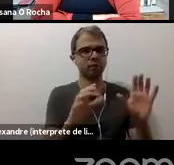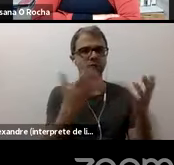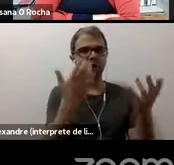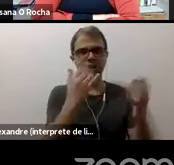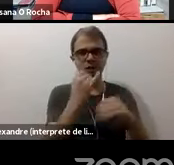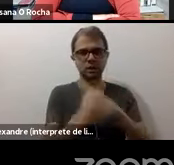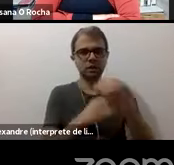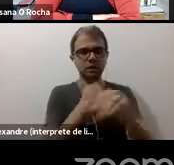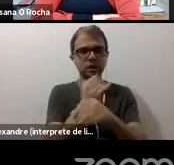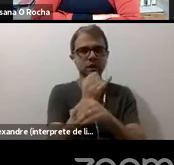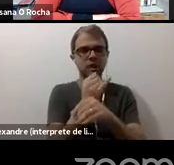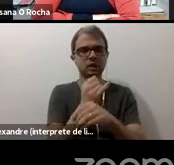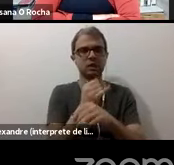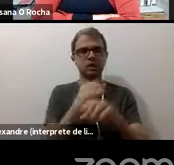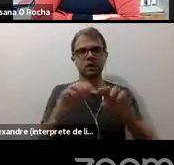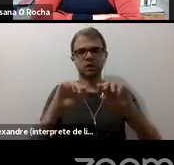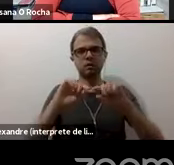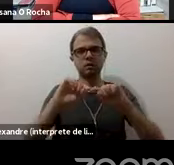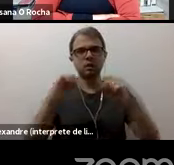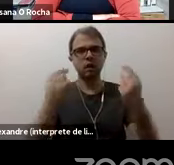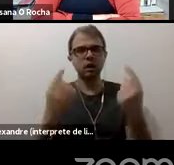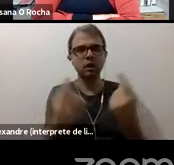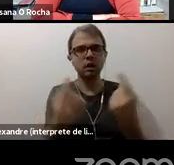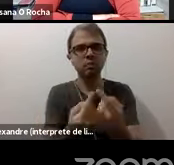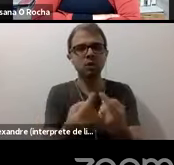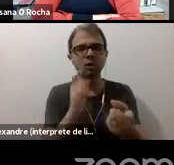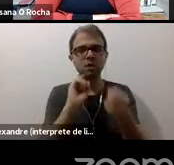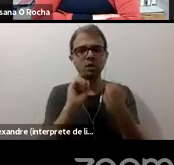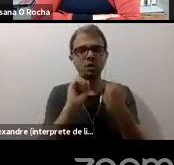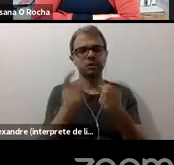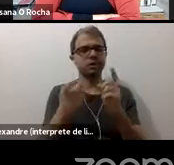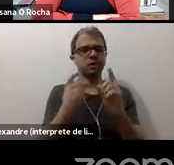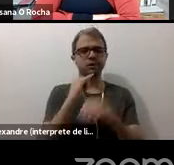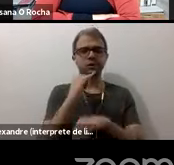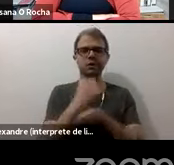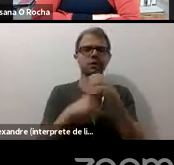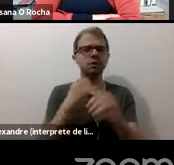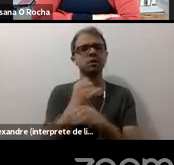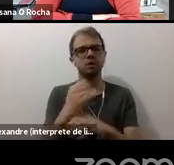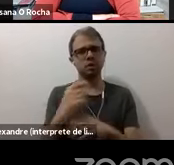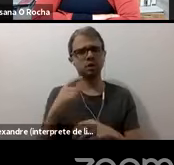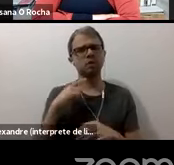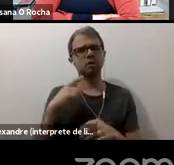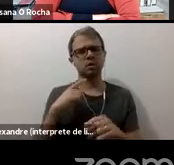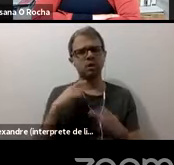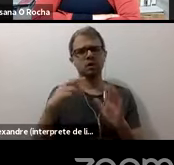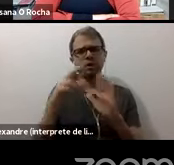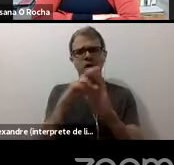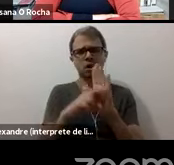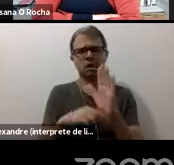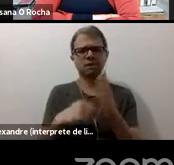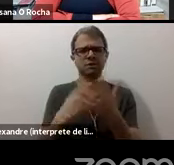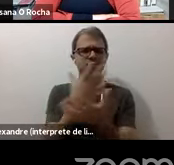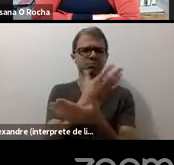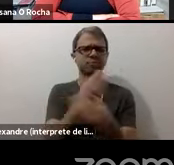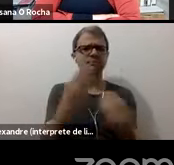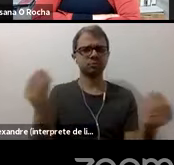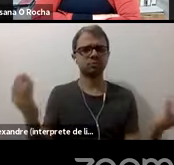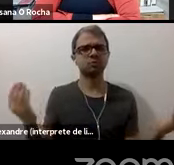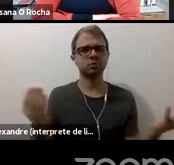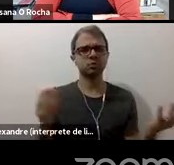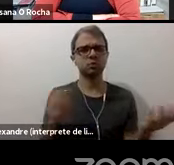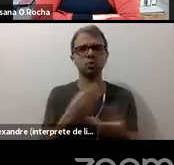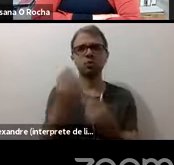de recreio ou das orientações para o distanciamento dos alunos fora de sala de aula. Então,